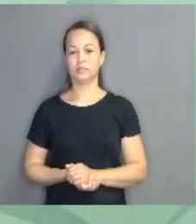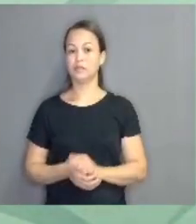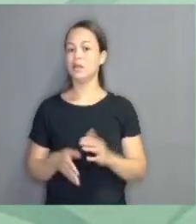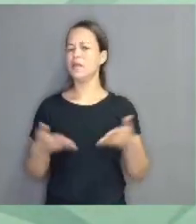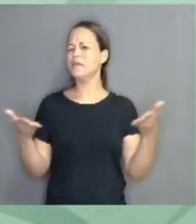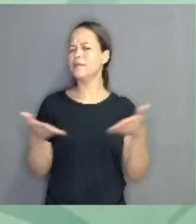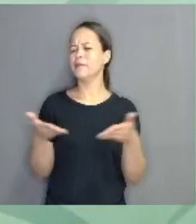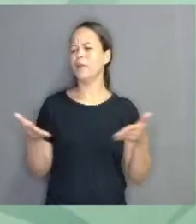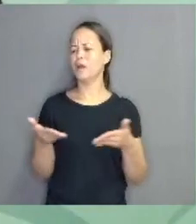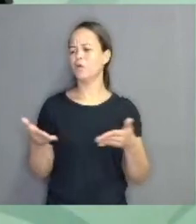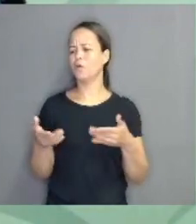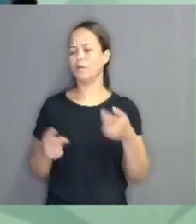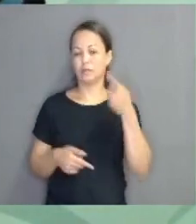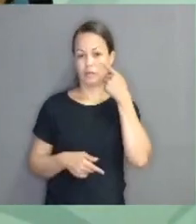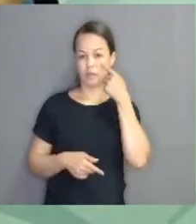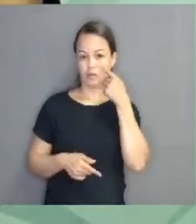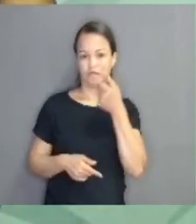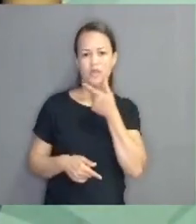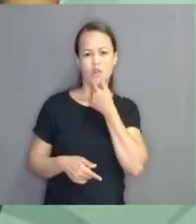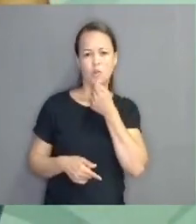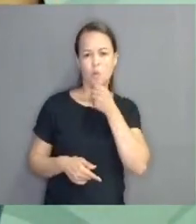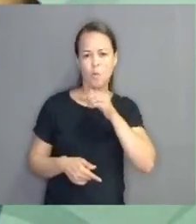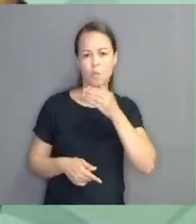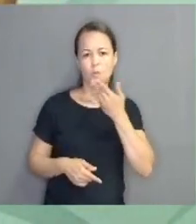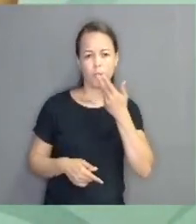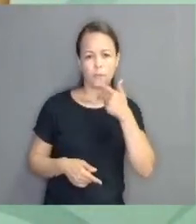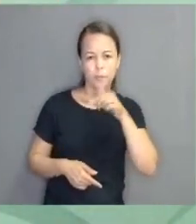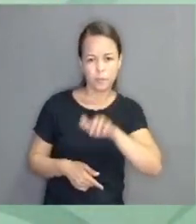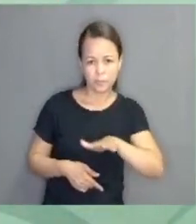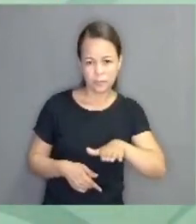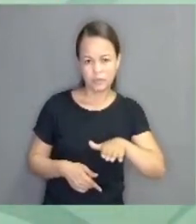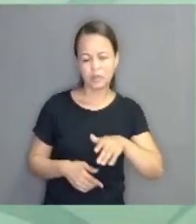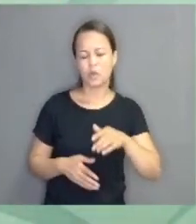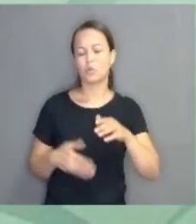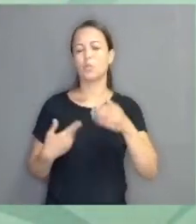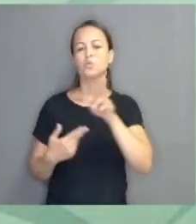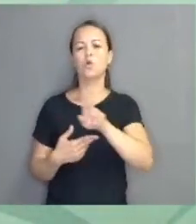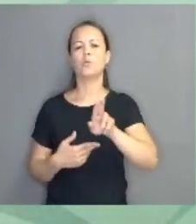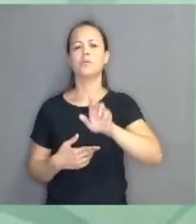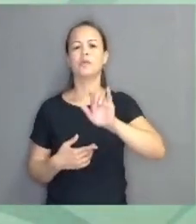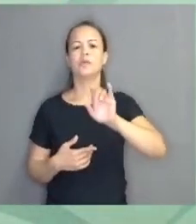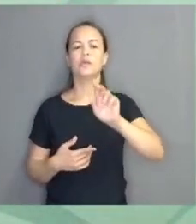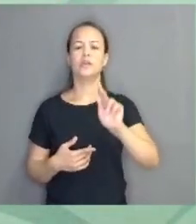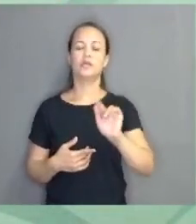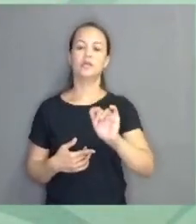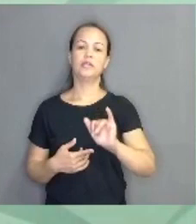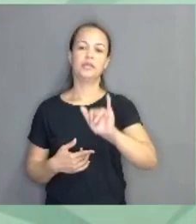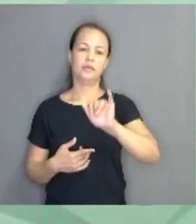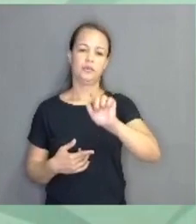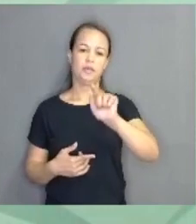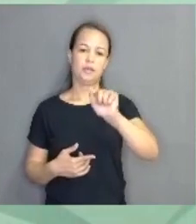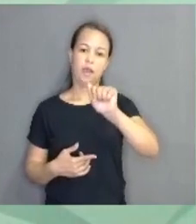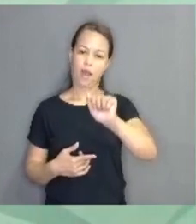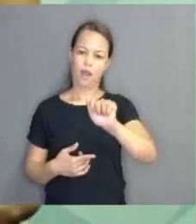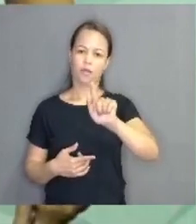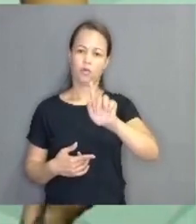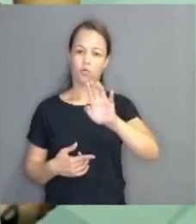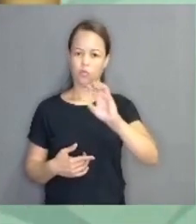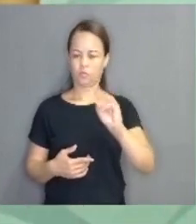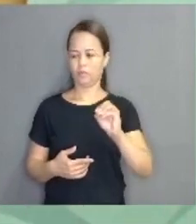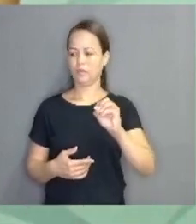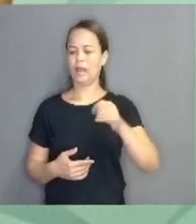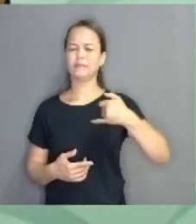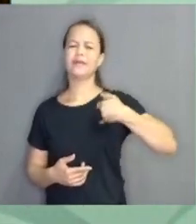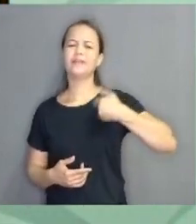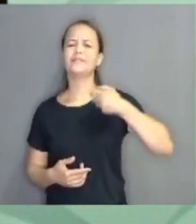E agora, tá vendo esse menininho aqui? Ele se chama Iago. Sabe qual é a idade dele? 6 anos. Vocês podem me